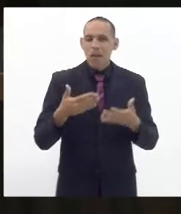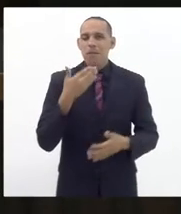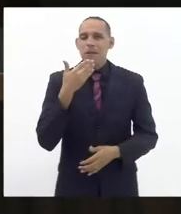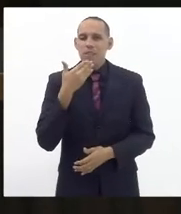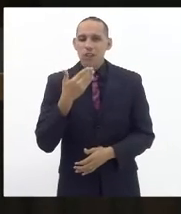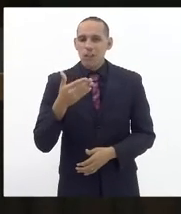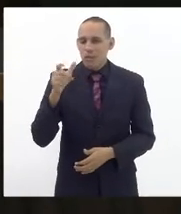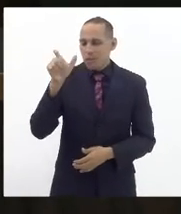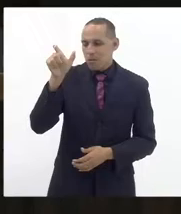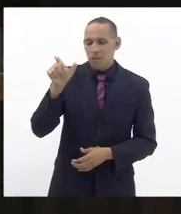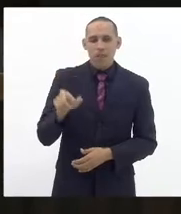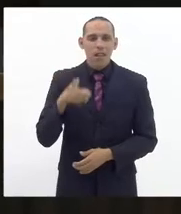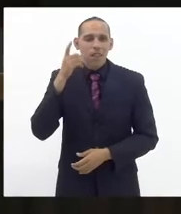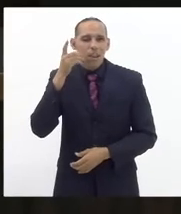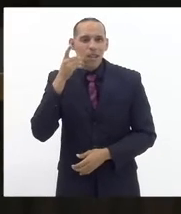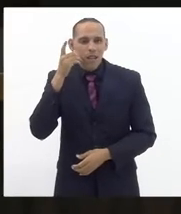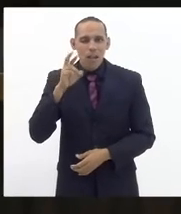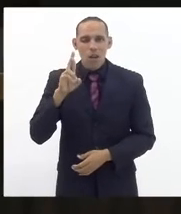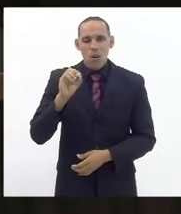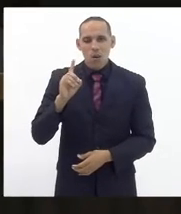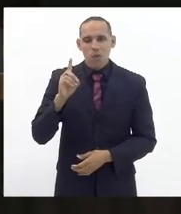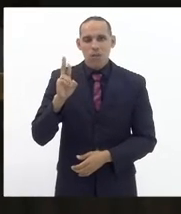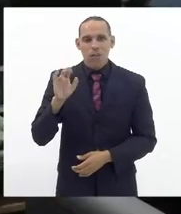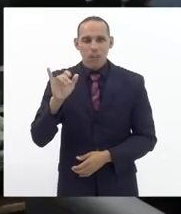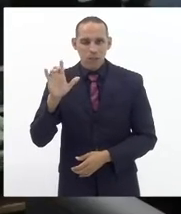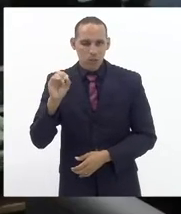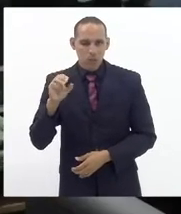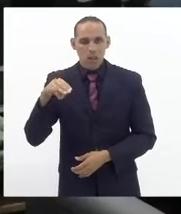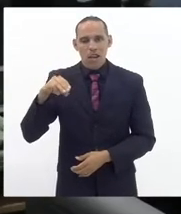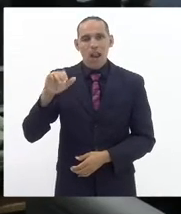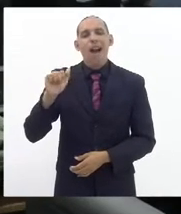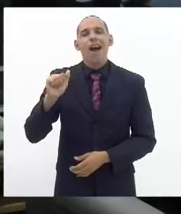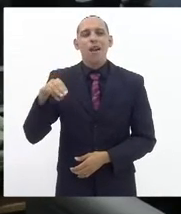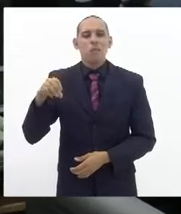solicitado pelo deputado Rodrigo Amorim.